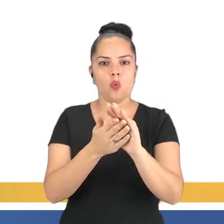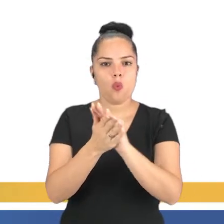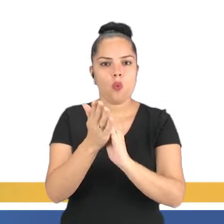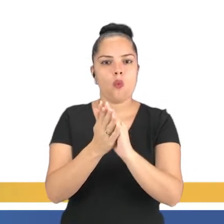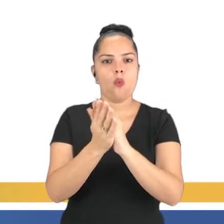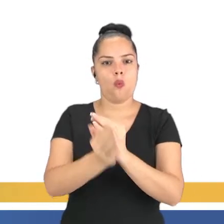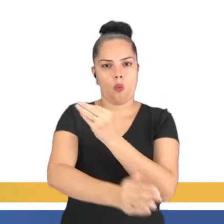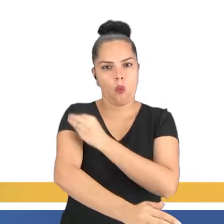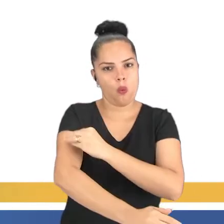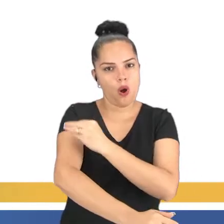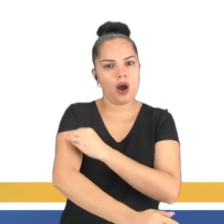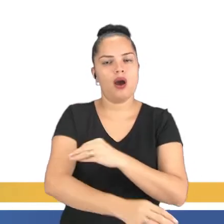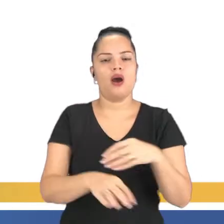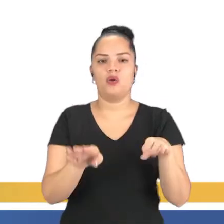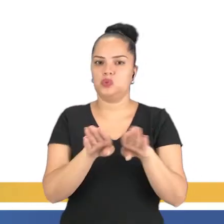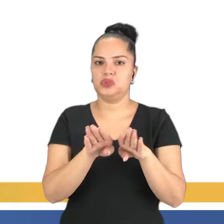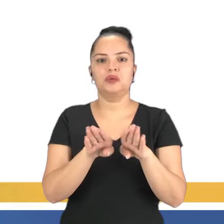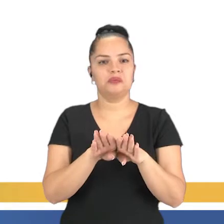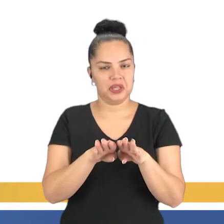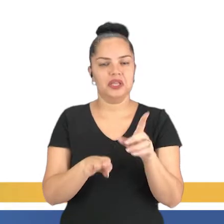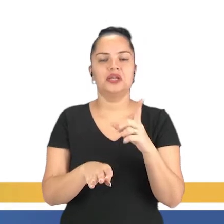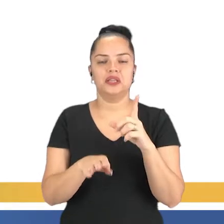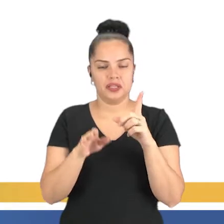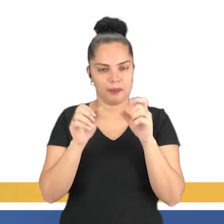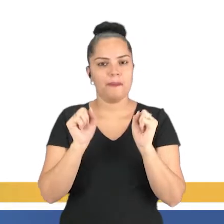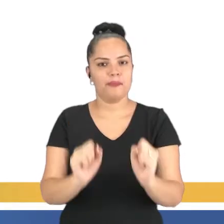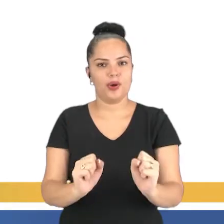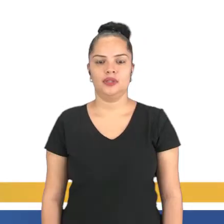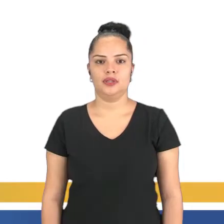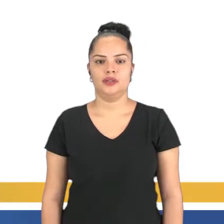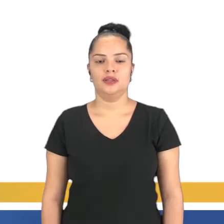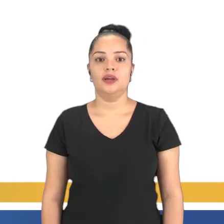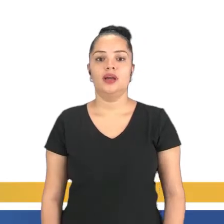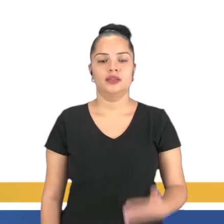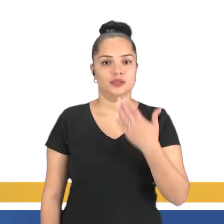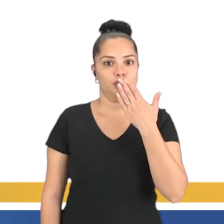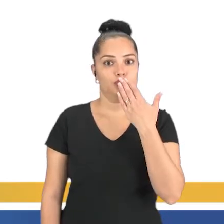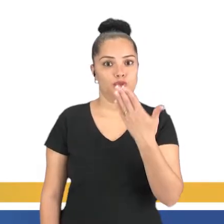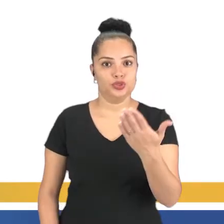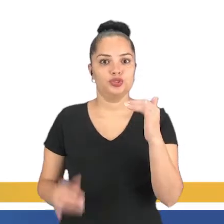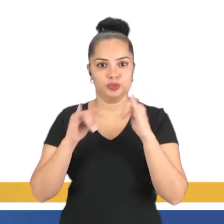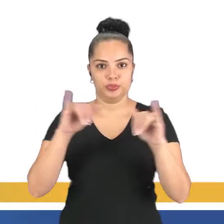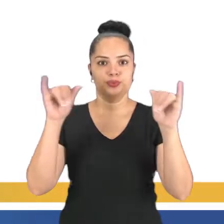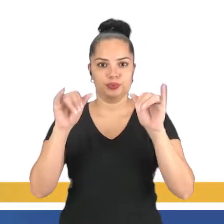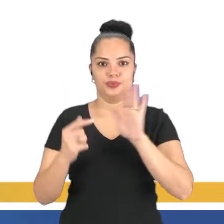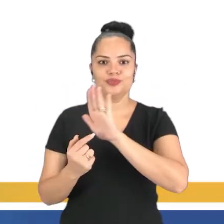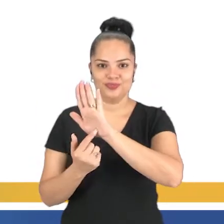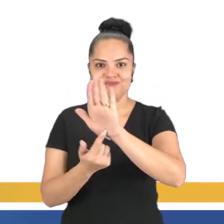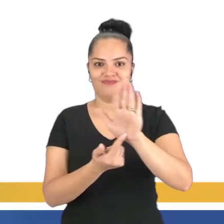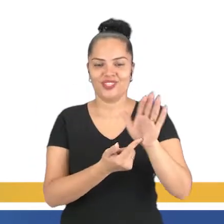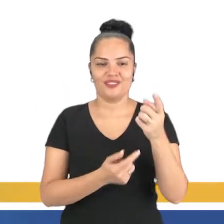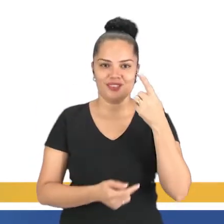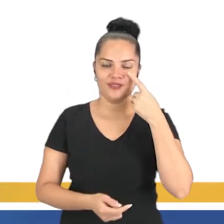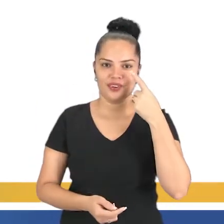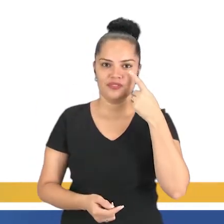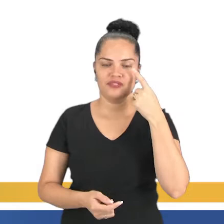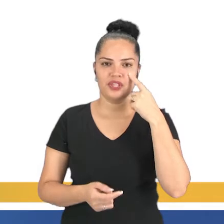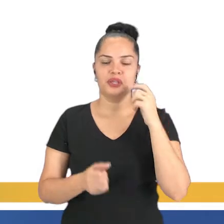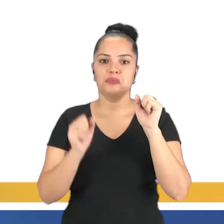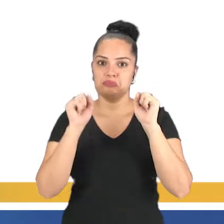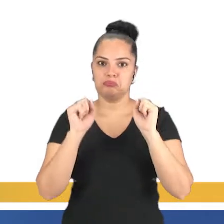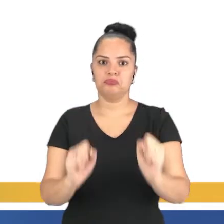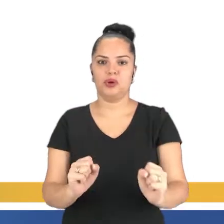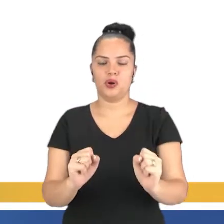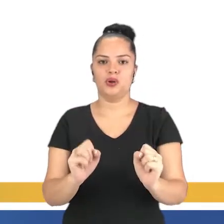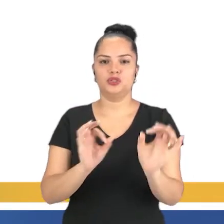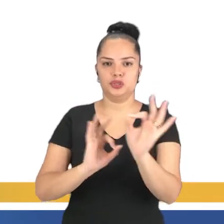esses procedimentos. Entra aí, então, como um infográfico específico. Tipos de infográfico, vamos lá? Infográficos podem ser